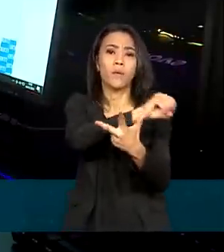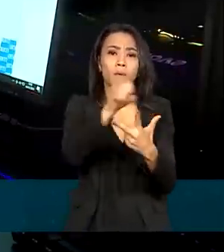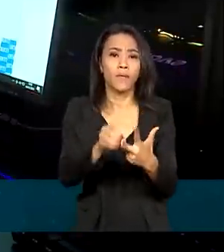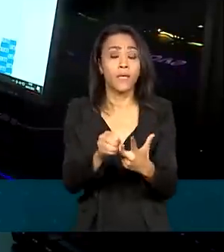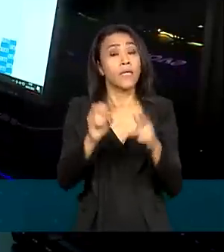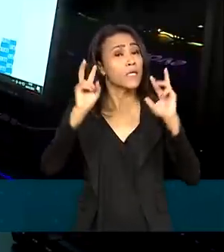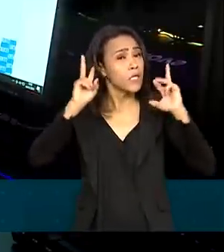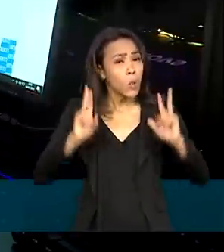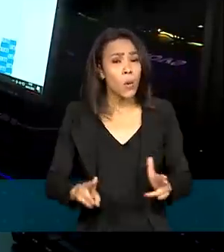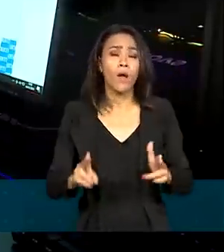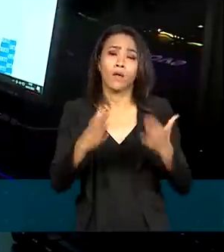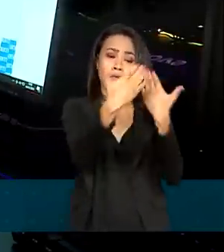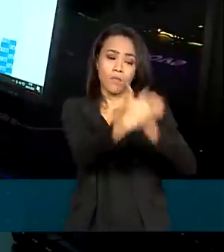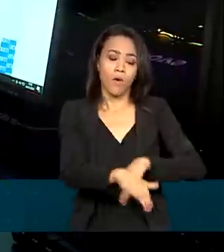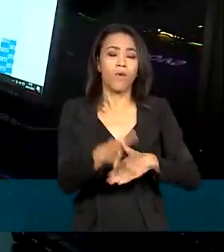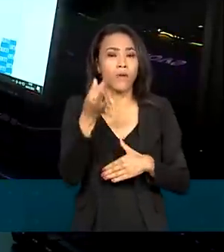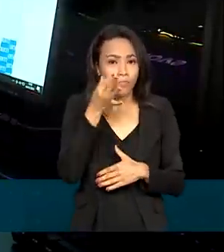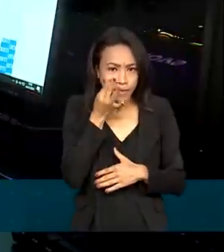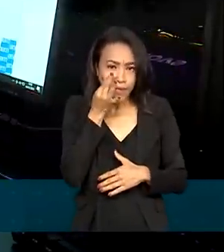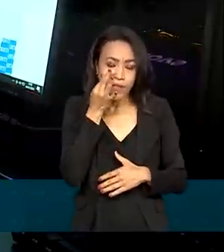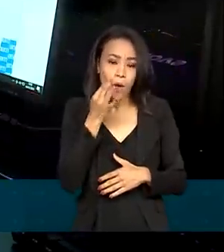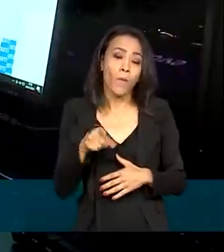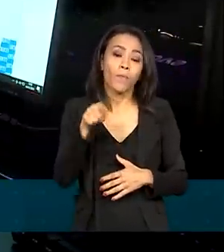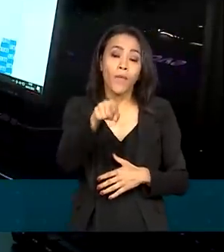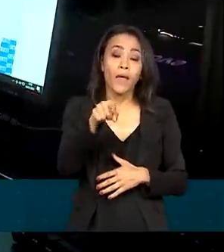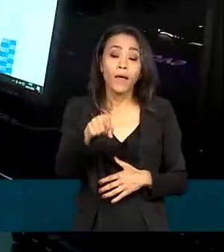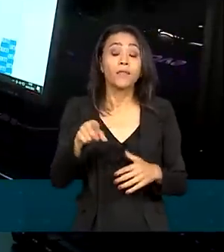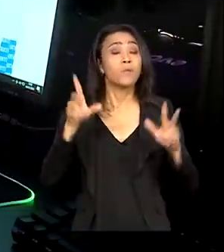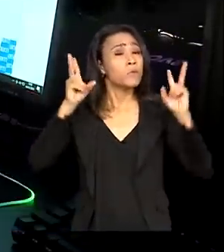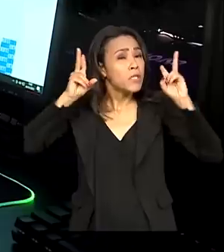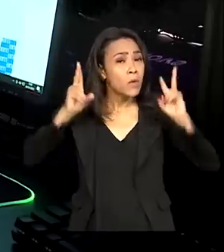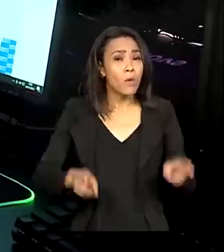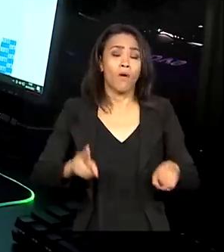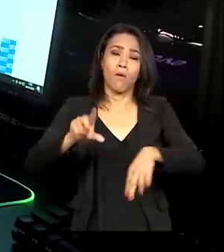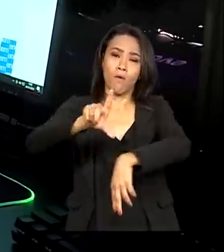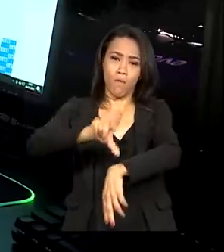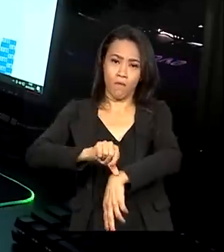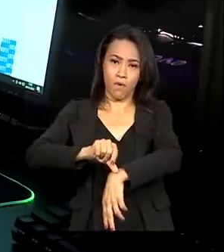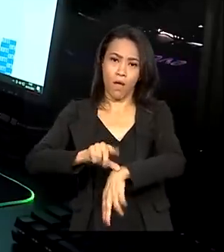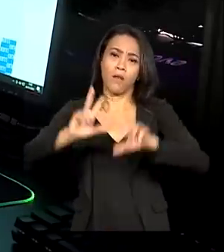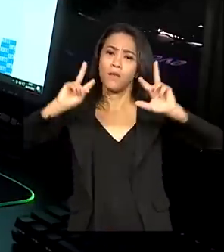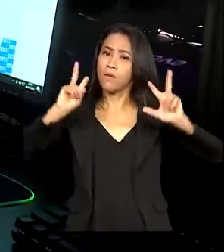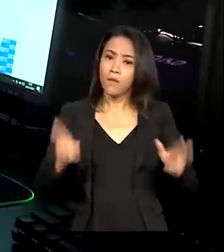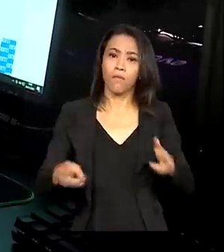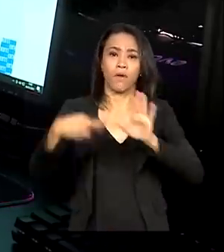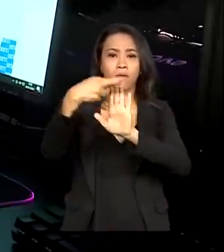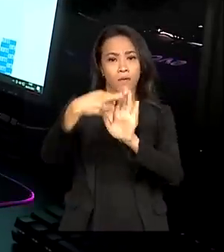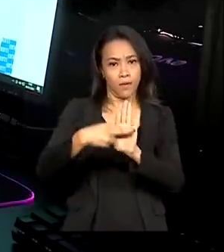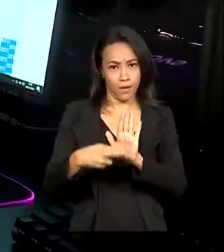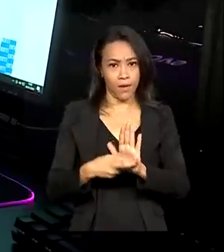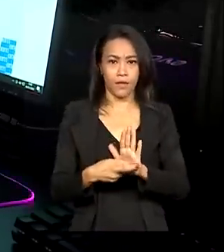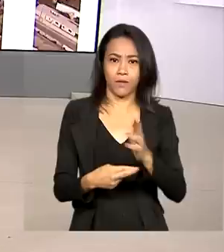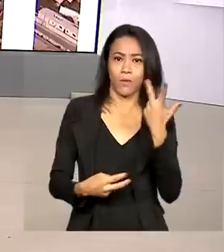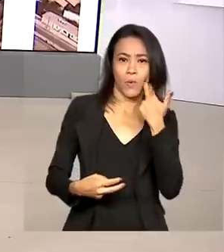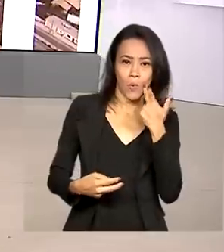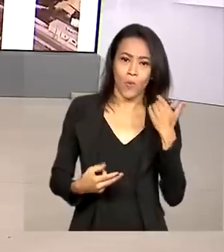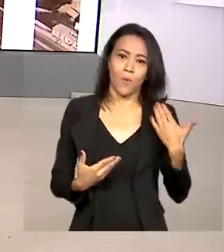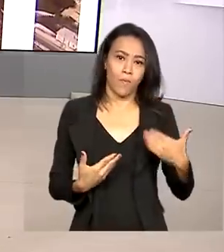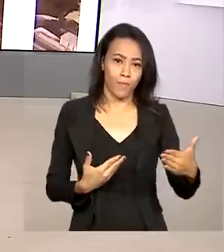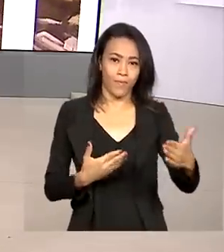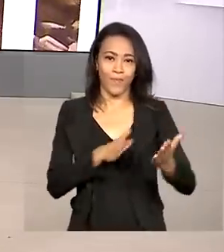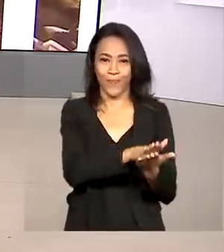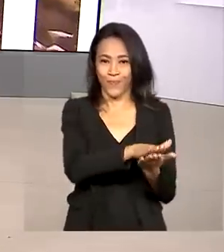da prova a modalidade também tem os mesmos horários e regras de aplicação do exame regular